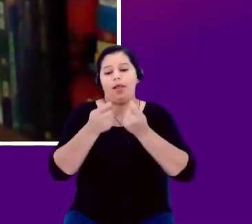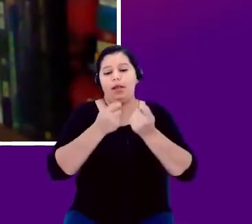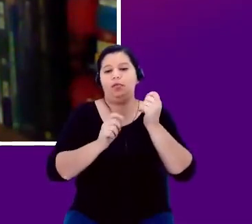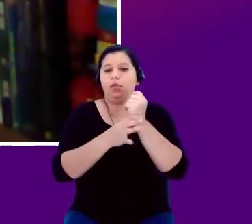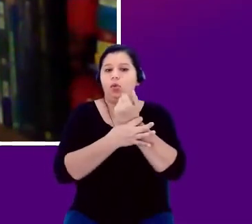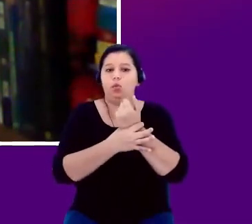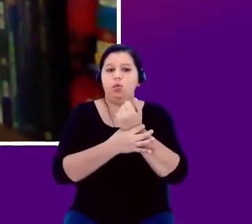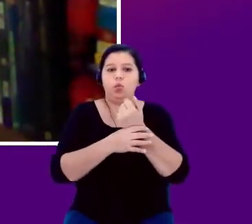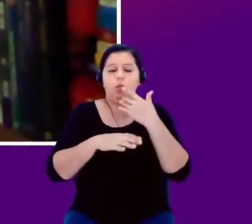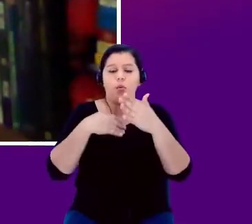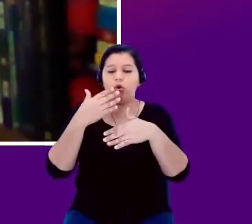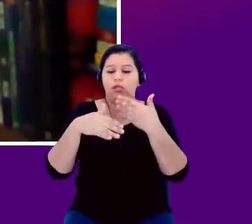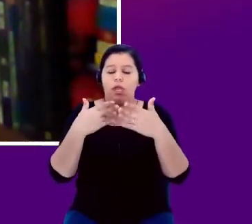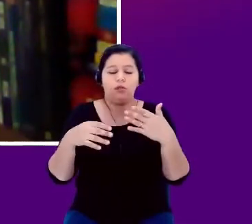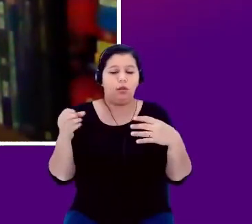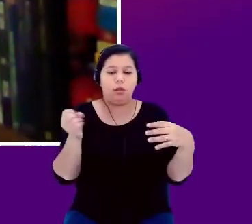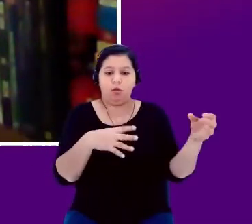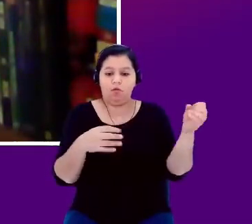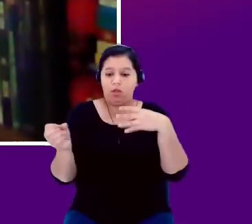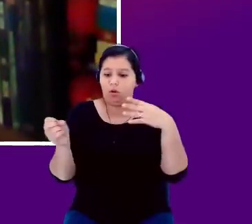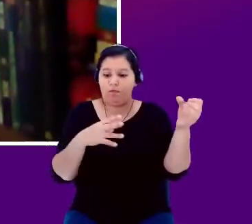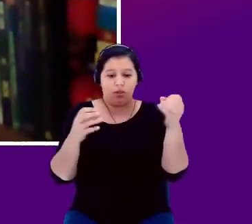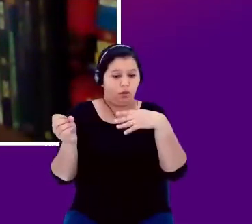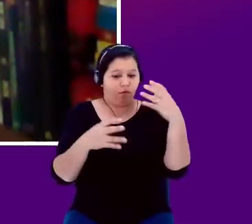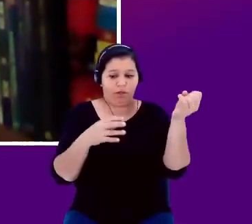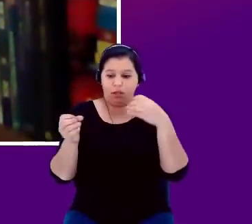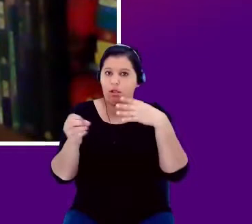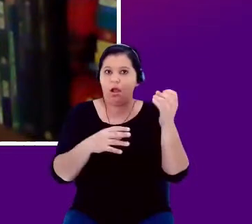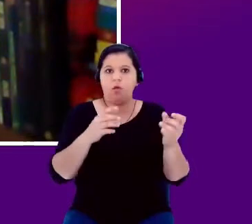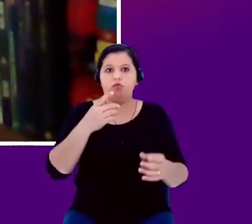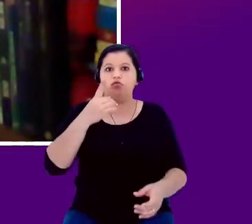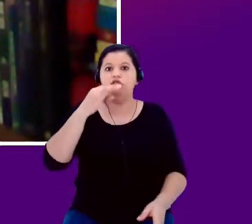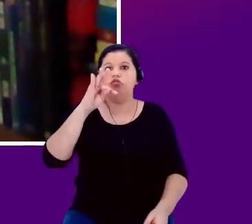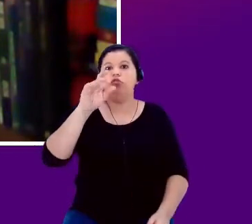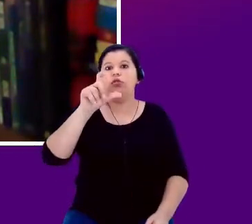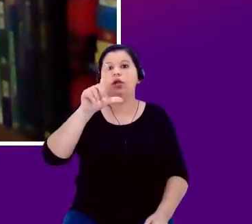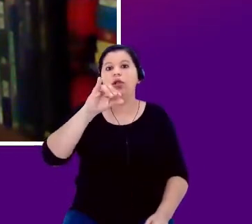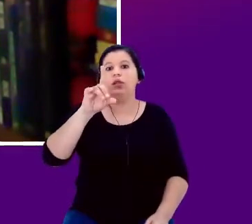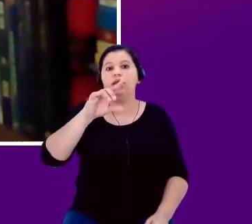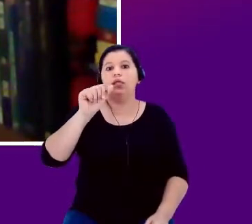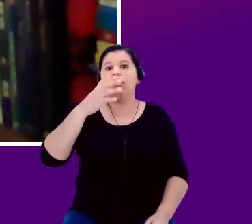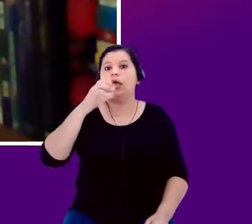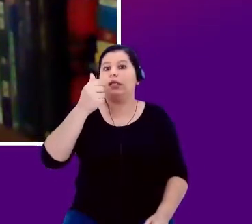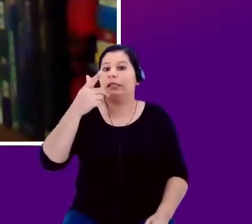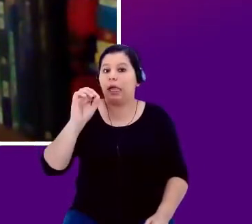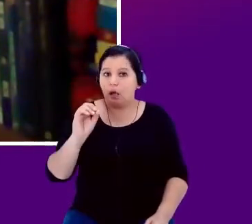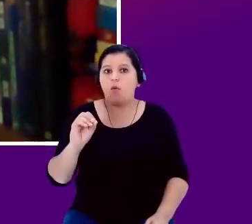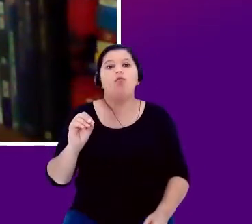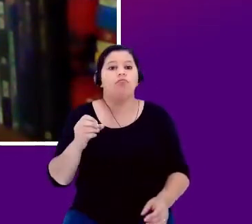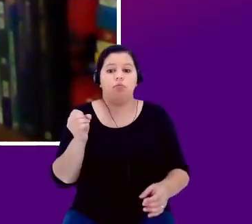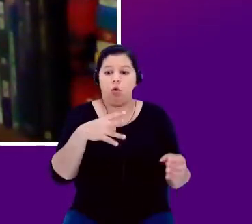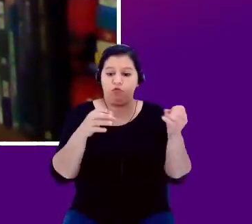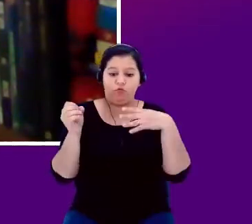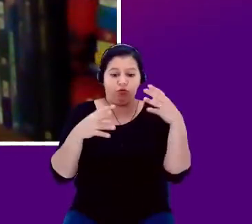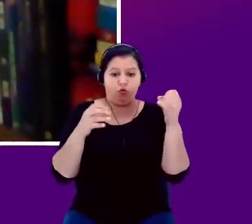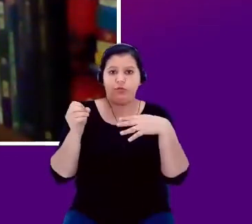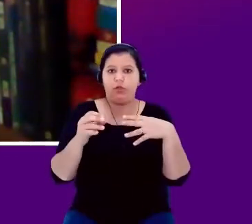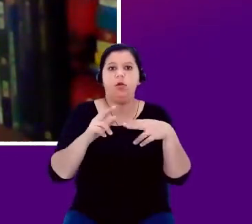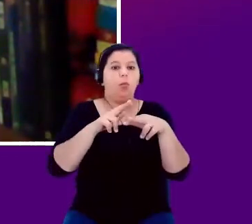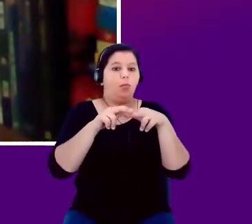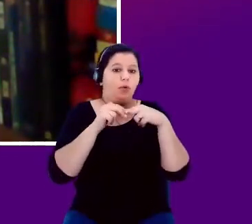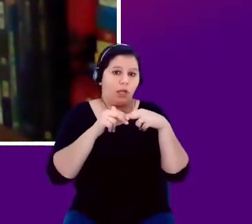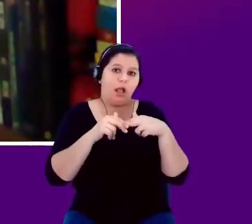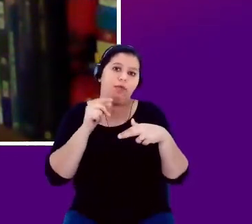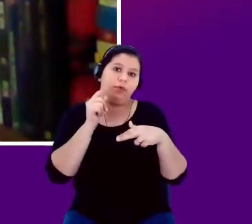muito grande, inovação de processos, de digitalização. Isso tem sido muito alavancado